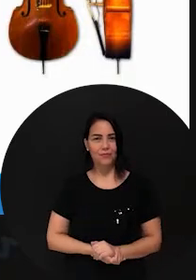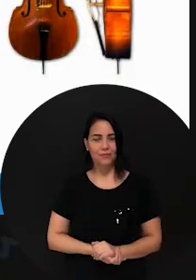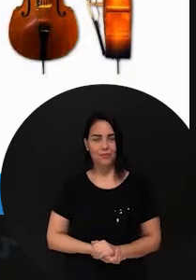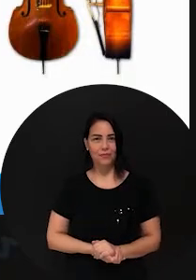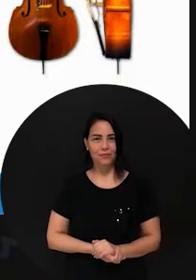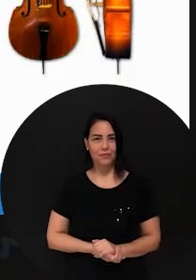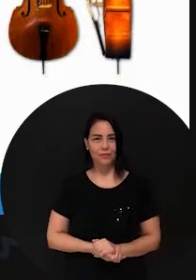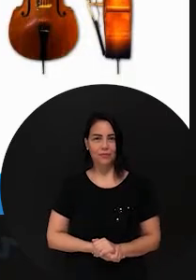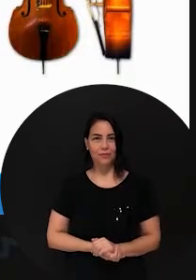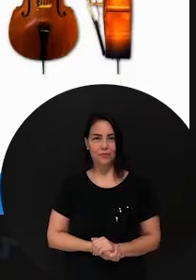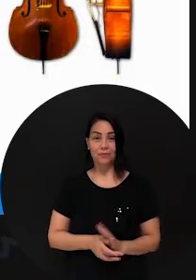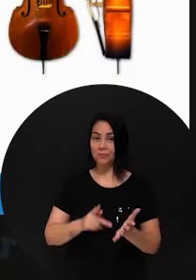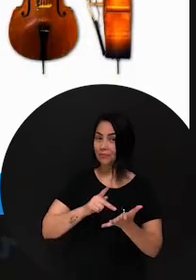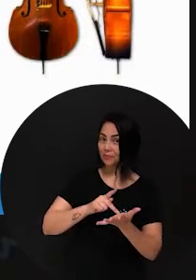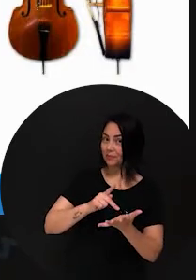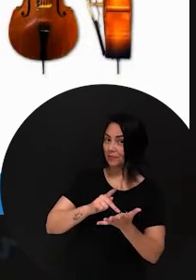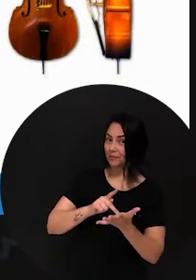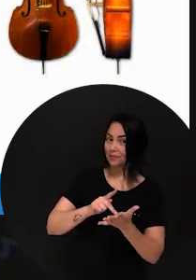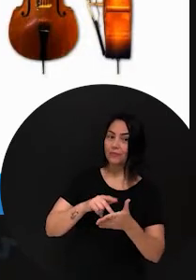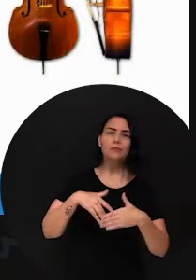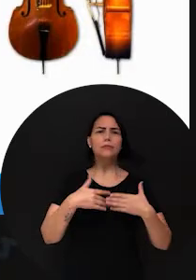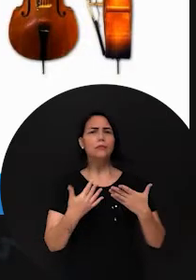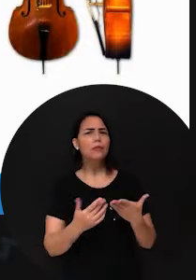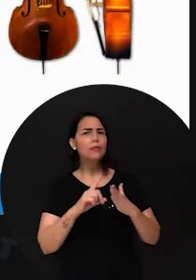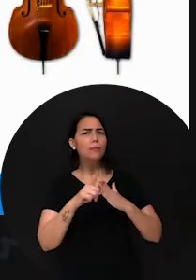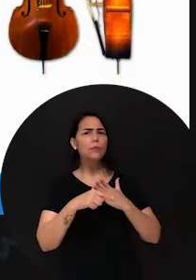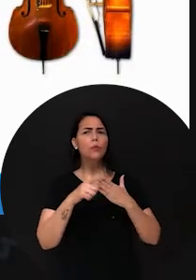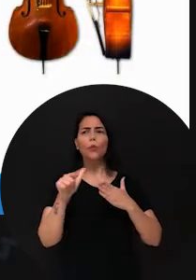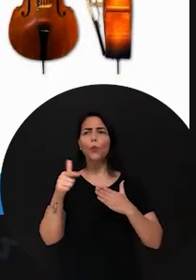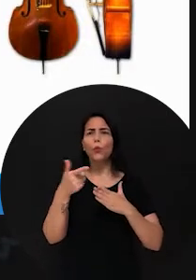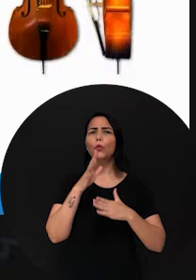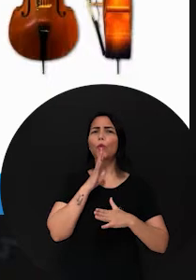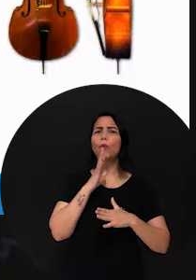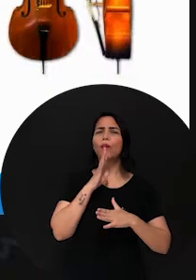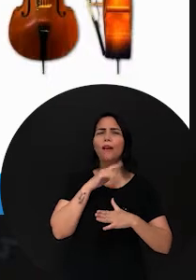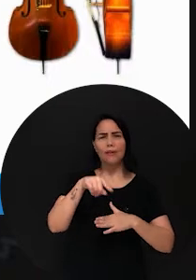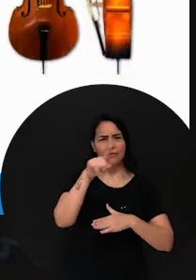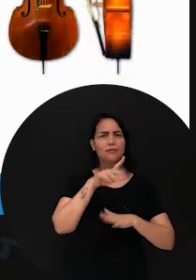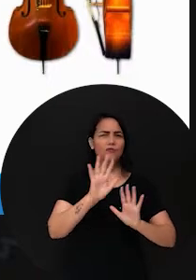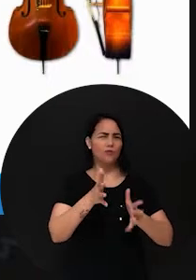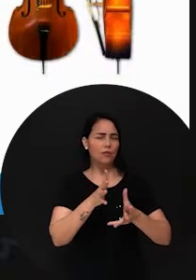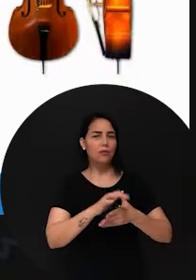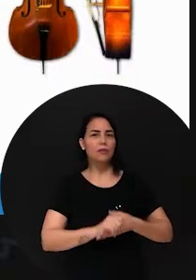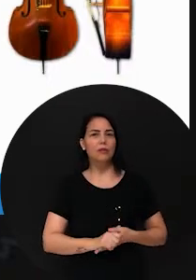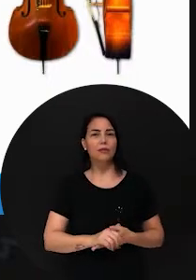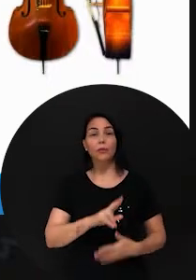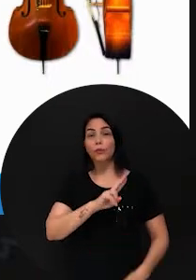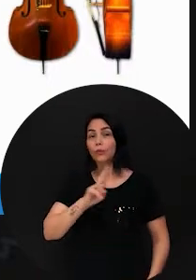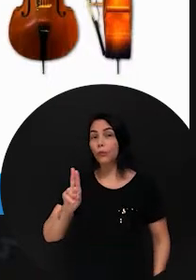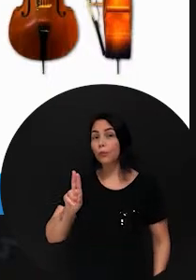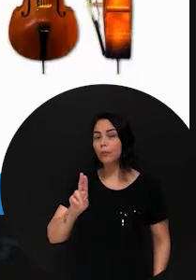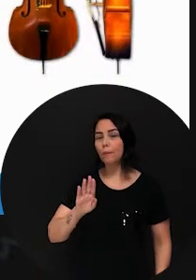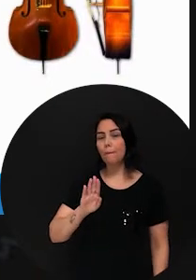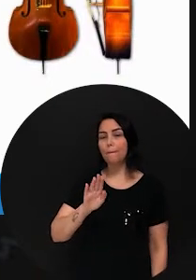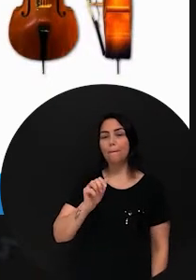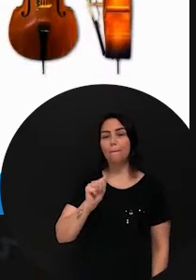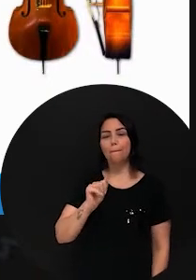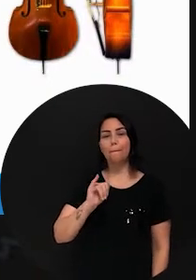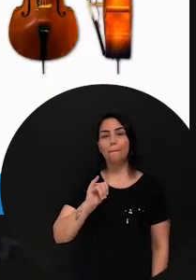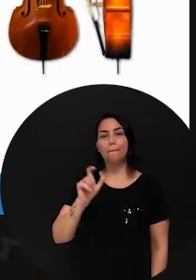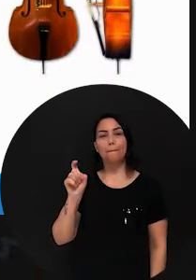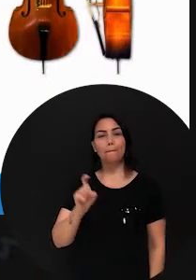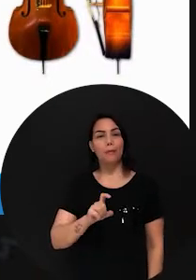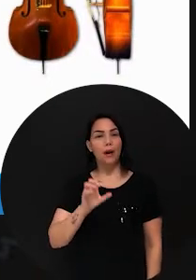Verdade. Depois nós temos um outro também bem mais conhecido, que é o baixo